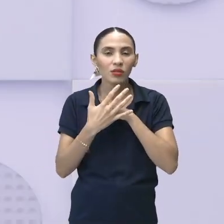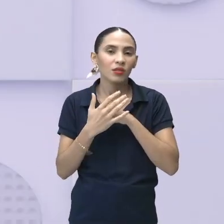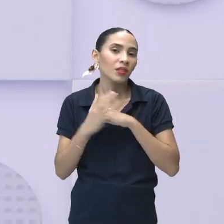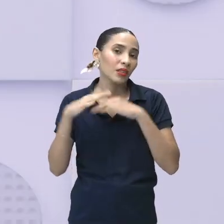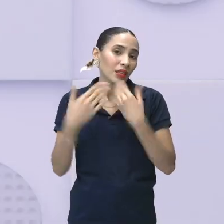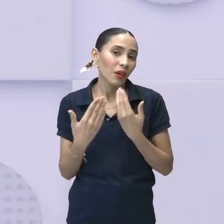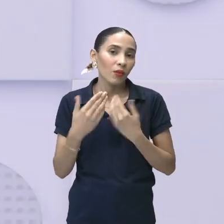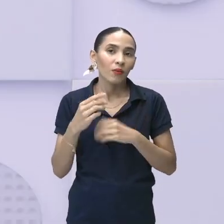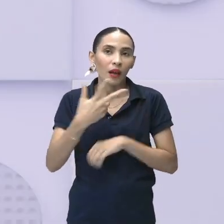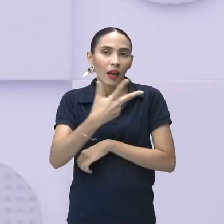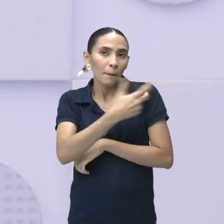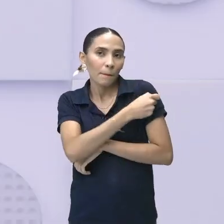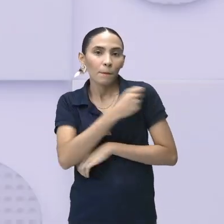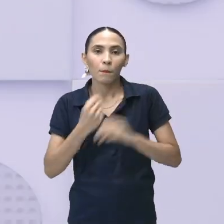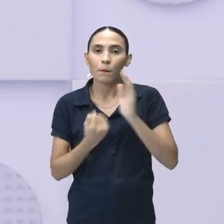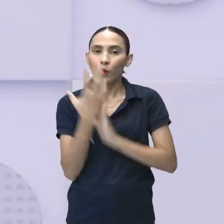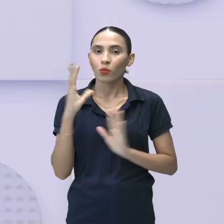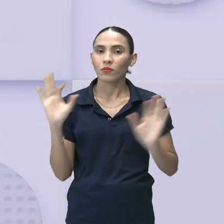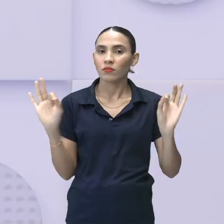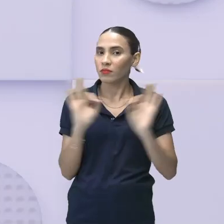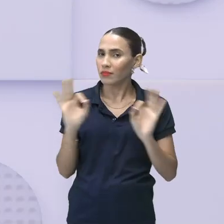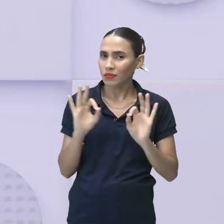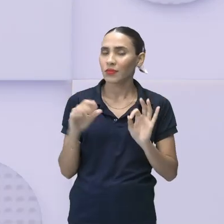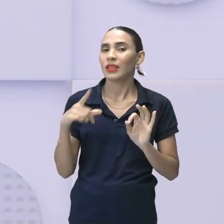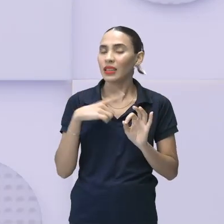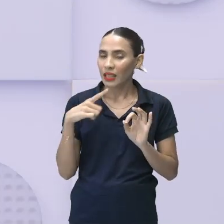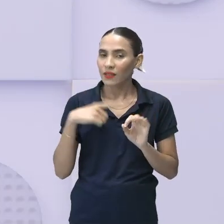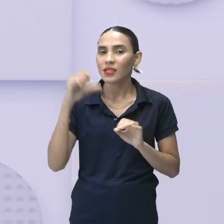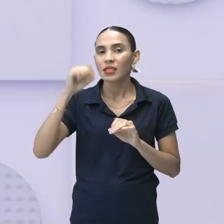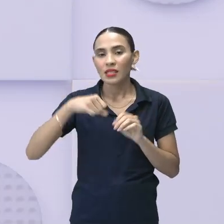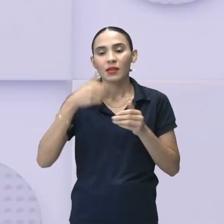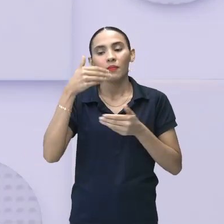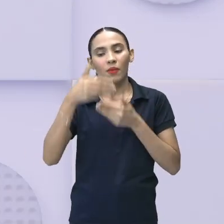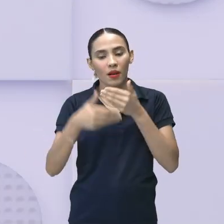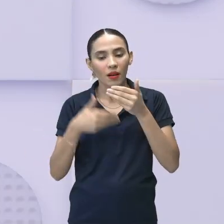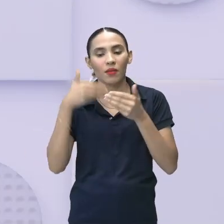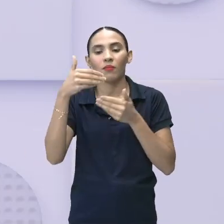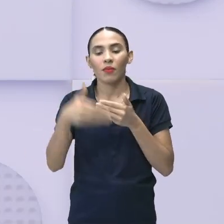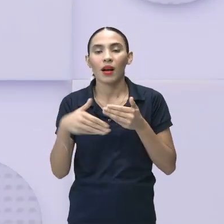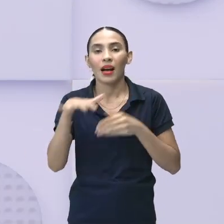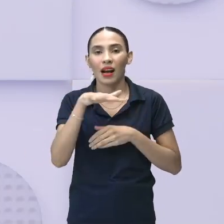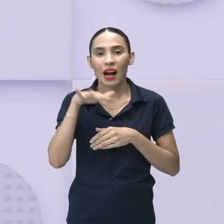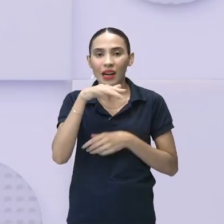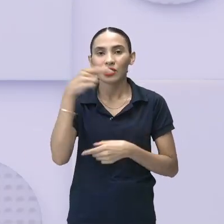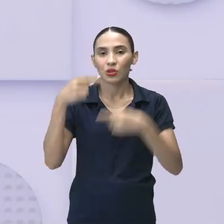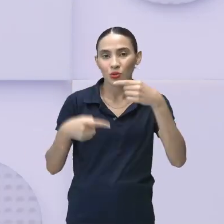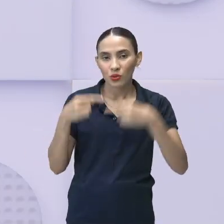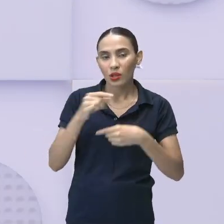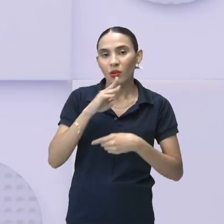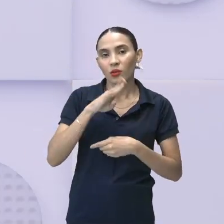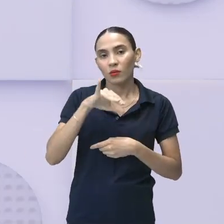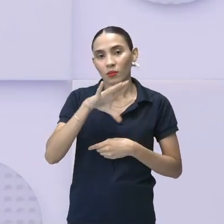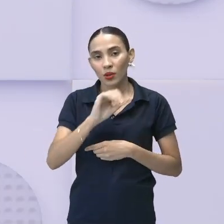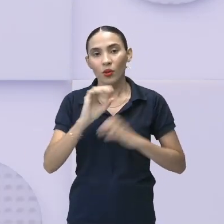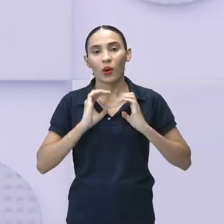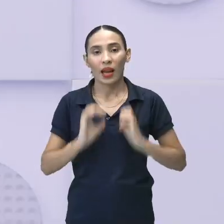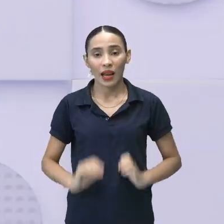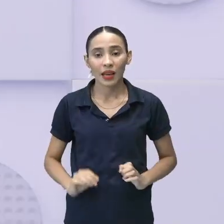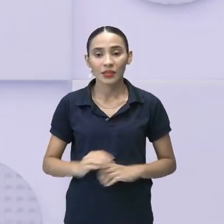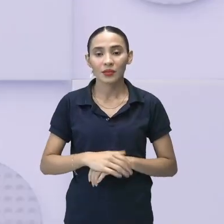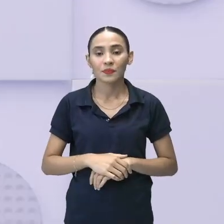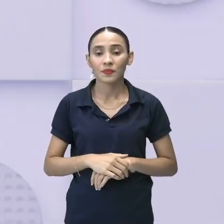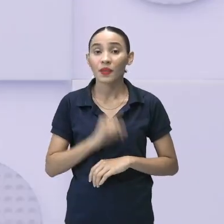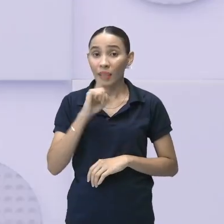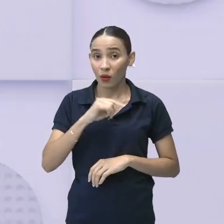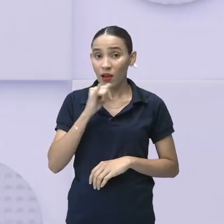O outro exemplo também que eu posso dar é a questão da clonagem humana, né? alguns anos atrás, já